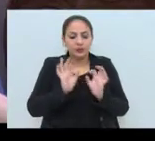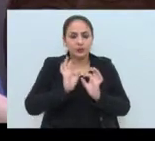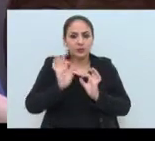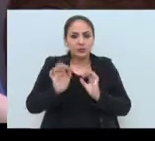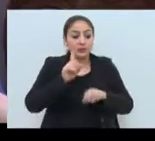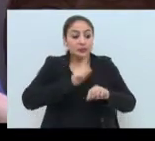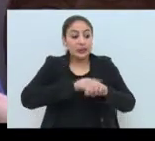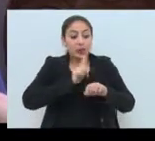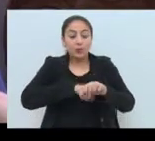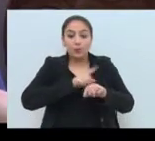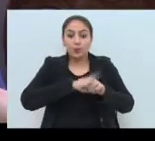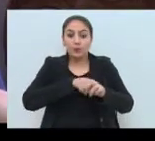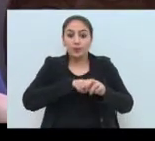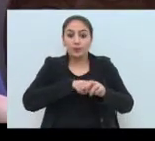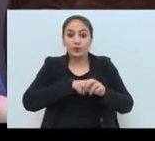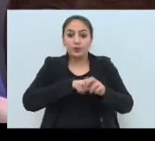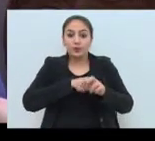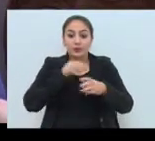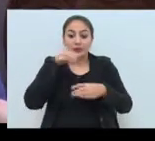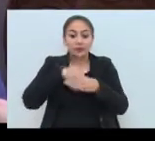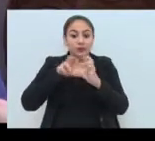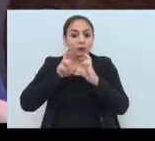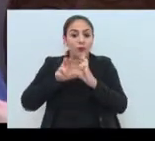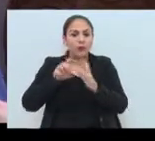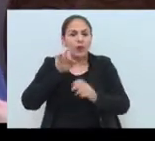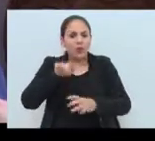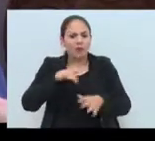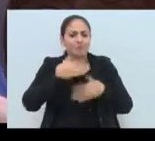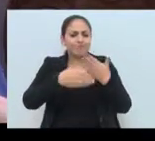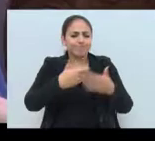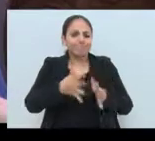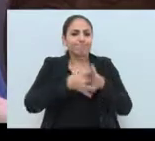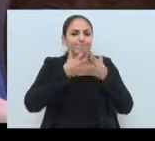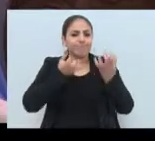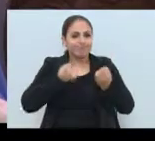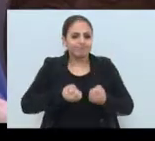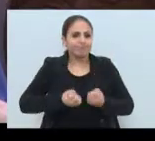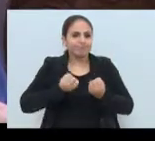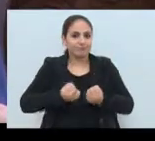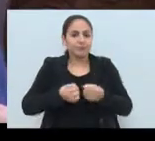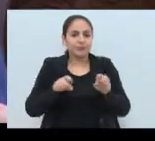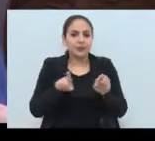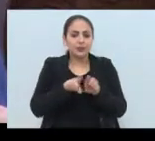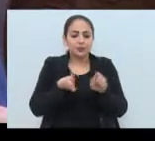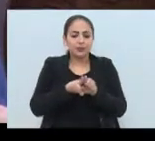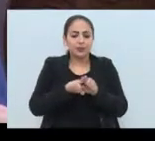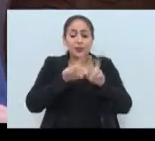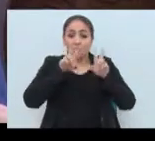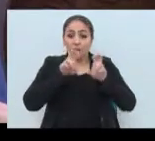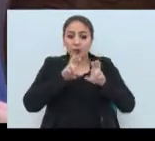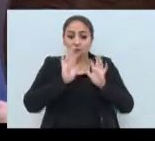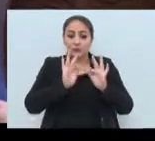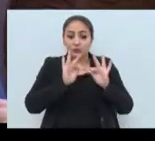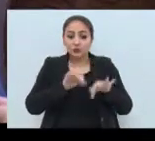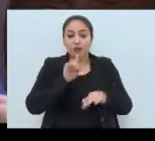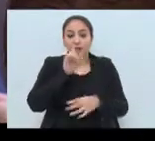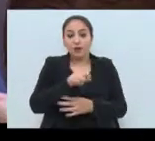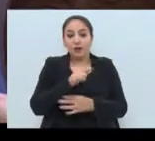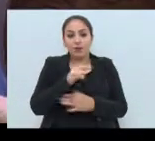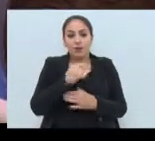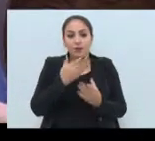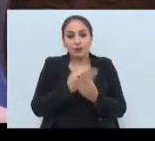distância, tempo de viagem. Então, é um processo complexo e que a grande questão no final é que é um